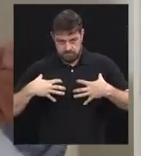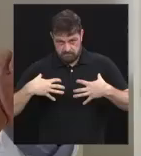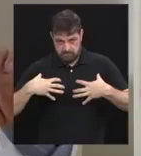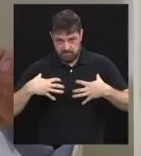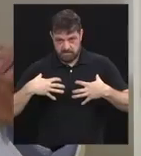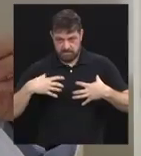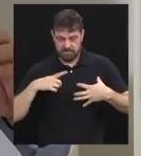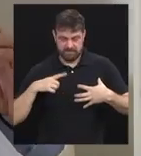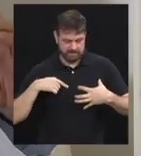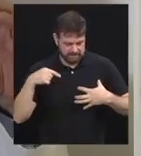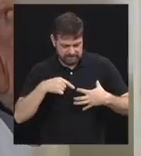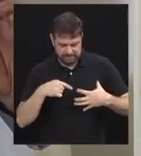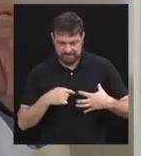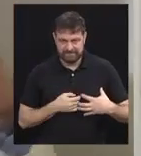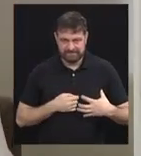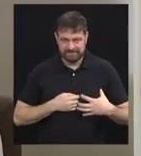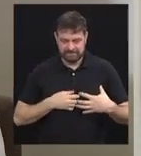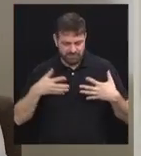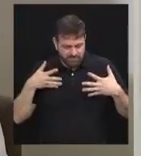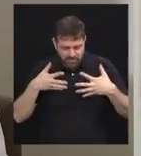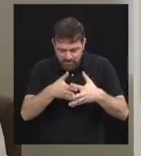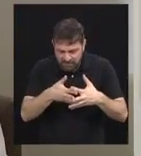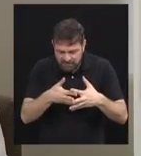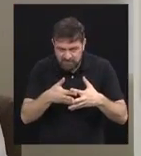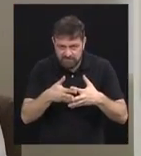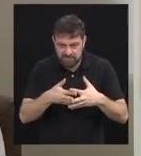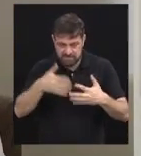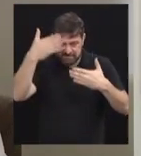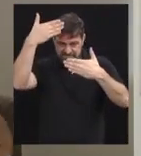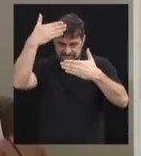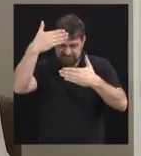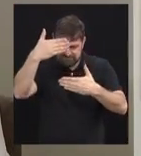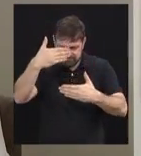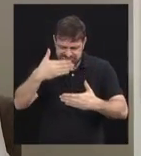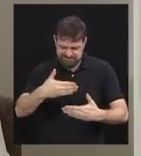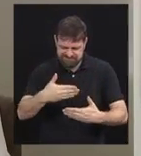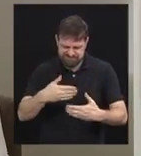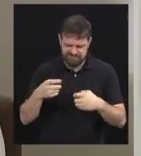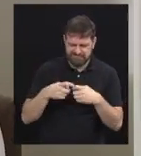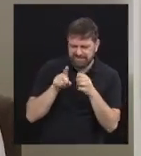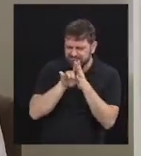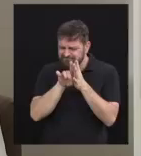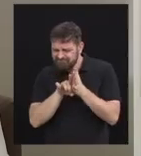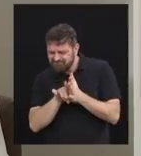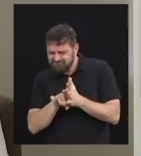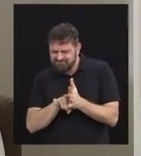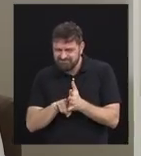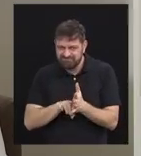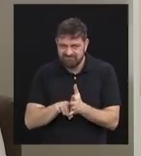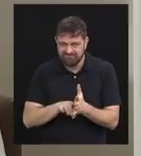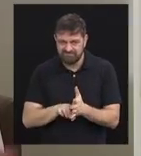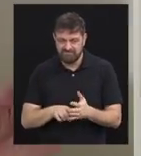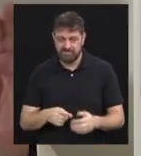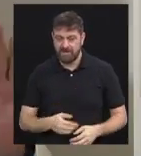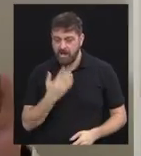fica branca na radiografia. E como a lesão tumoral também fica